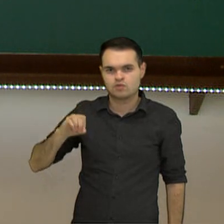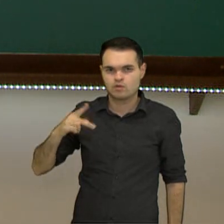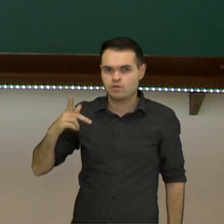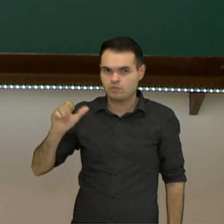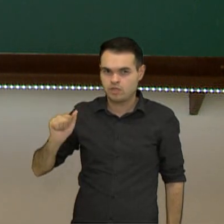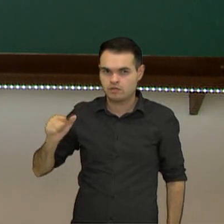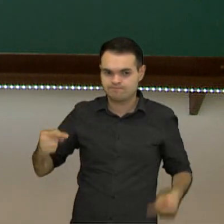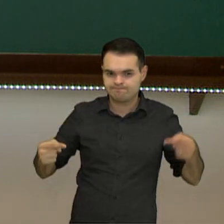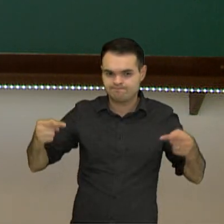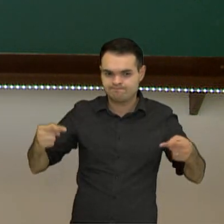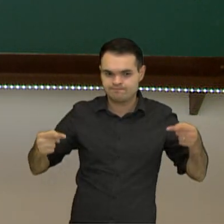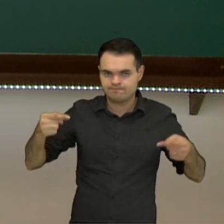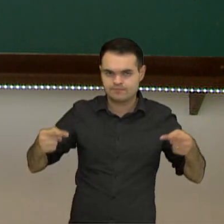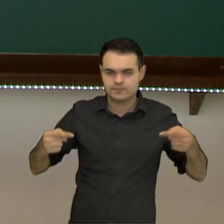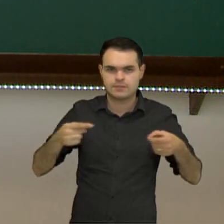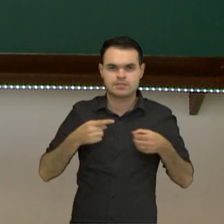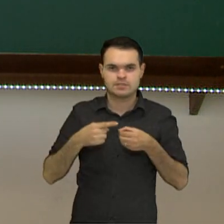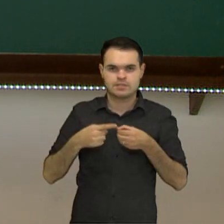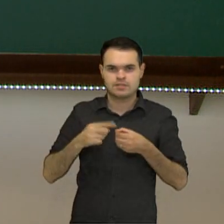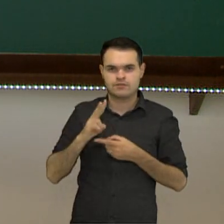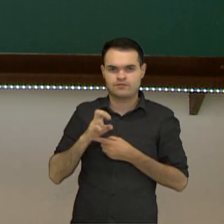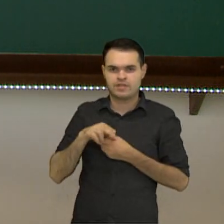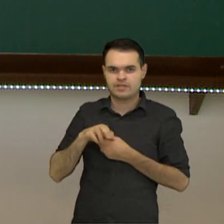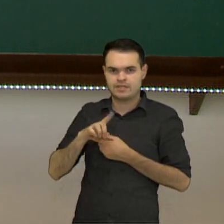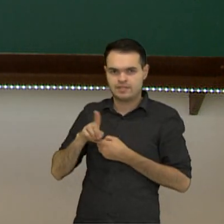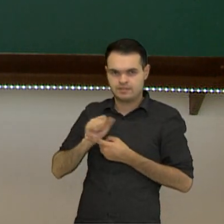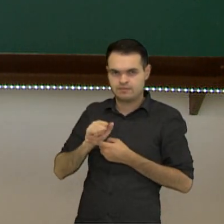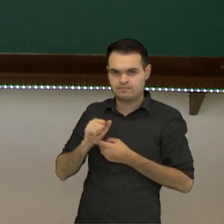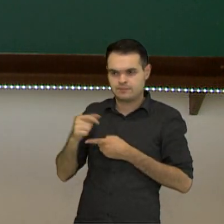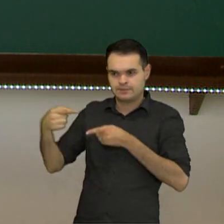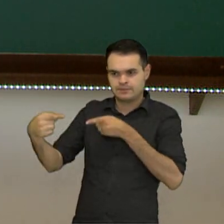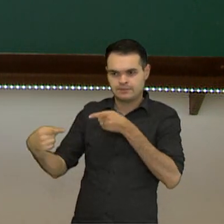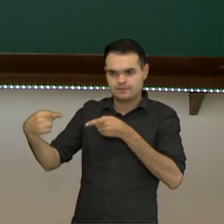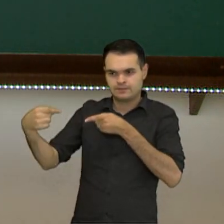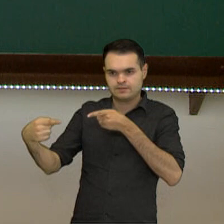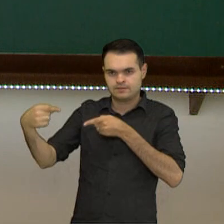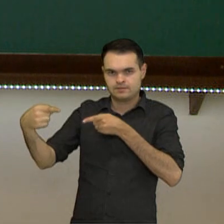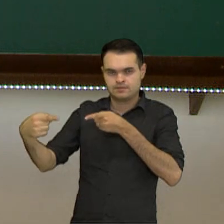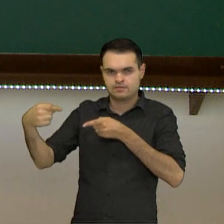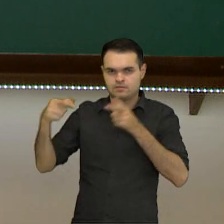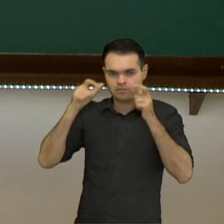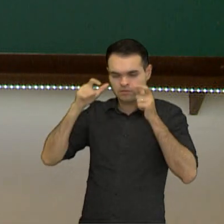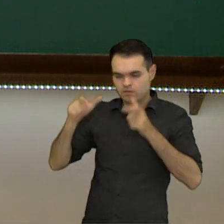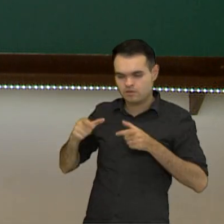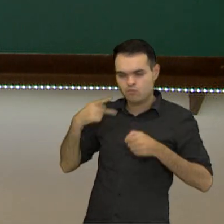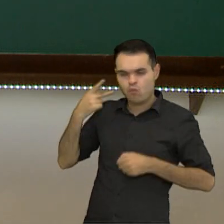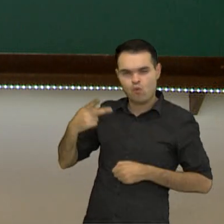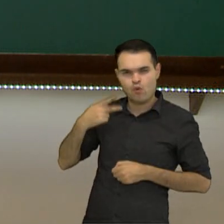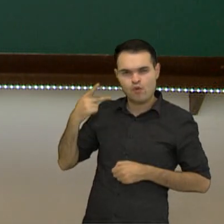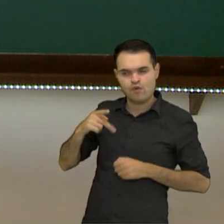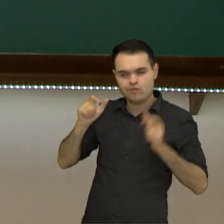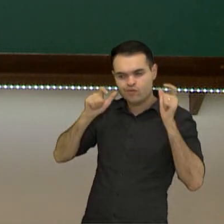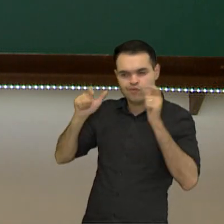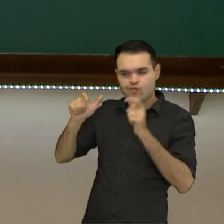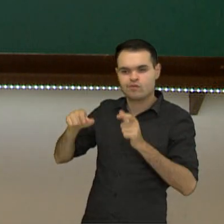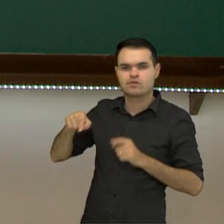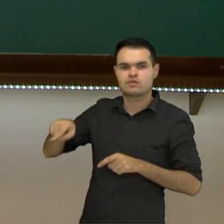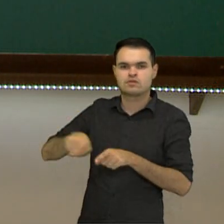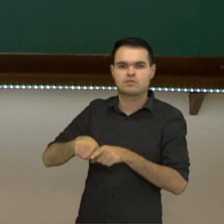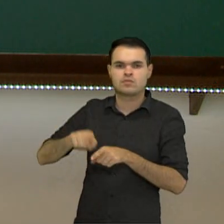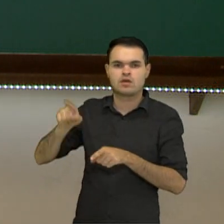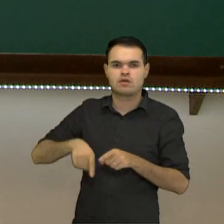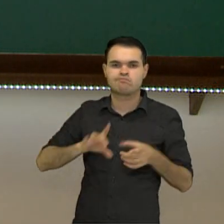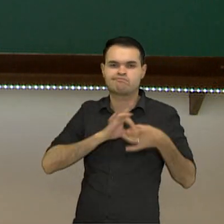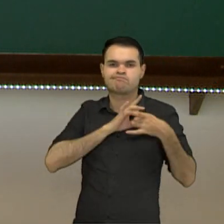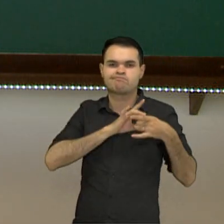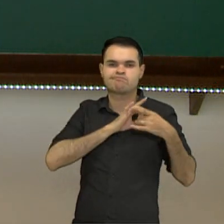concorria com a cidade de Veneza. Então vejam aí os interesses políticos e comerciais que estavam também com as